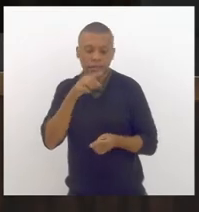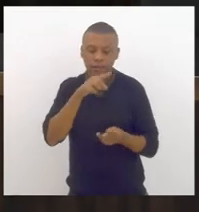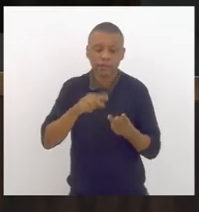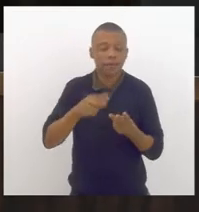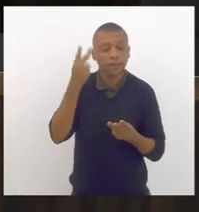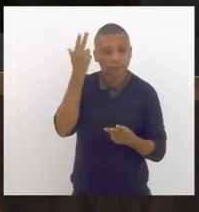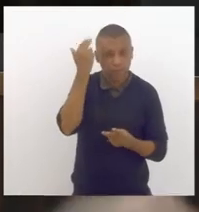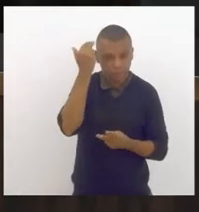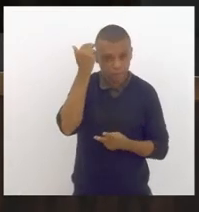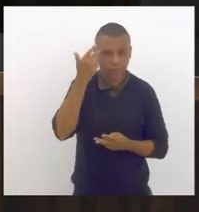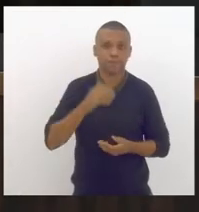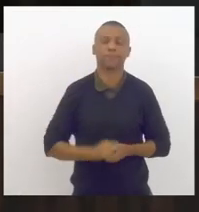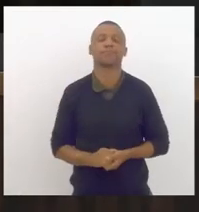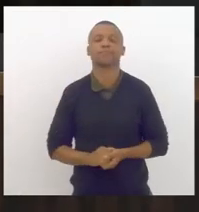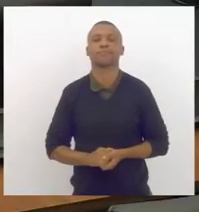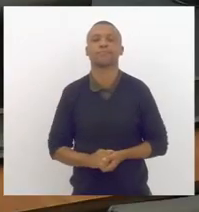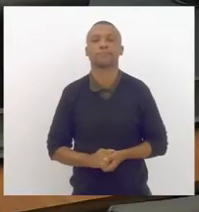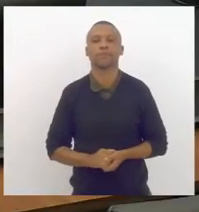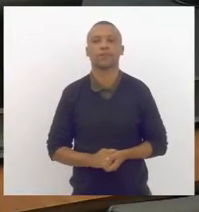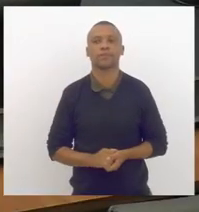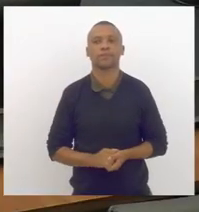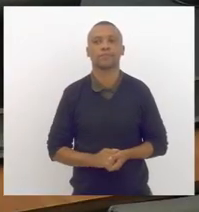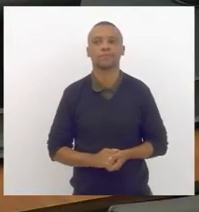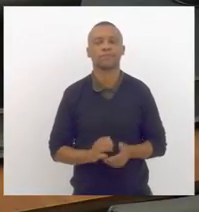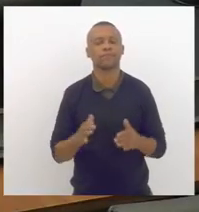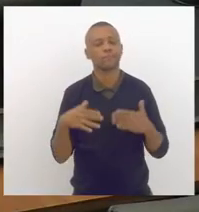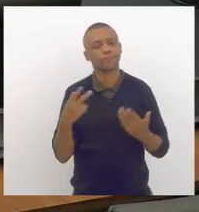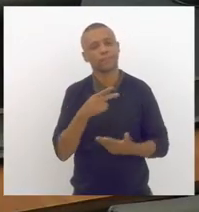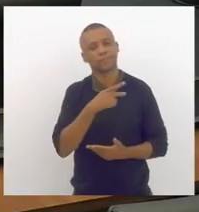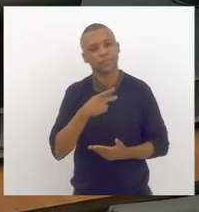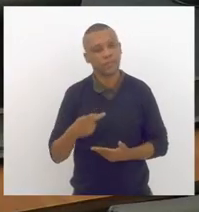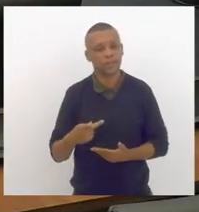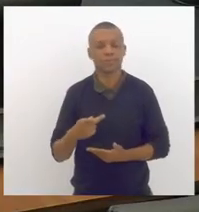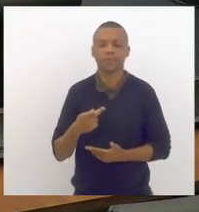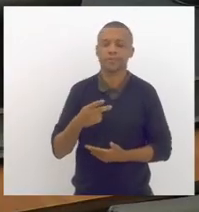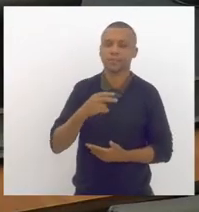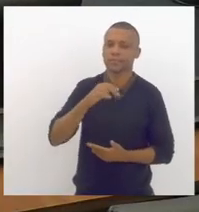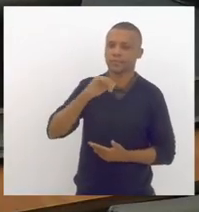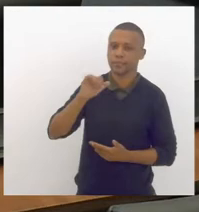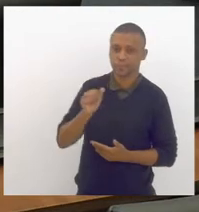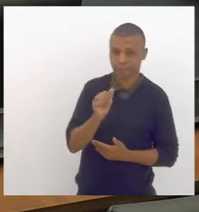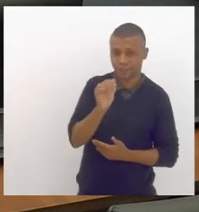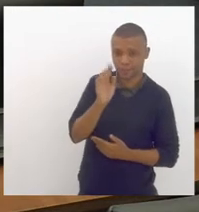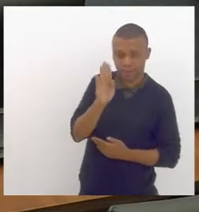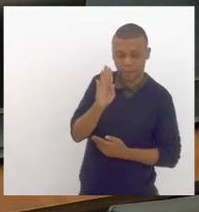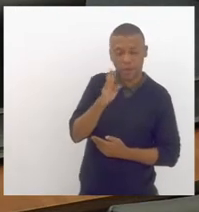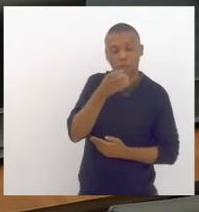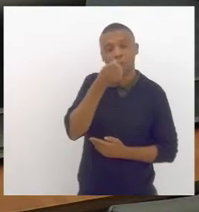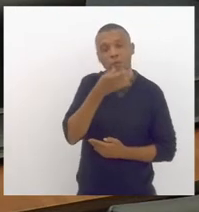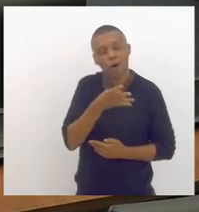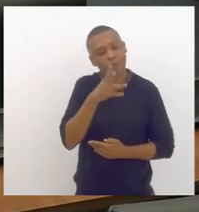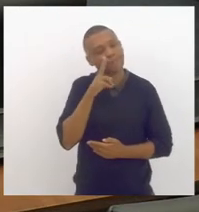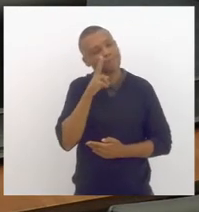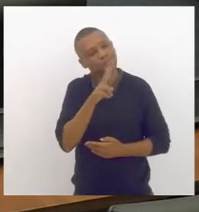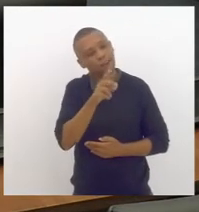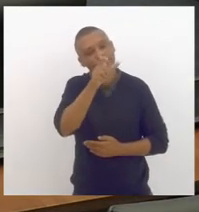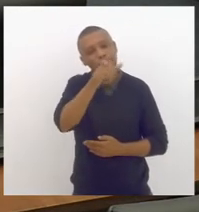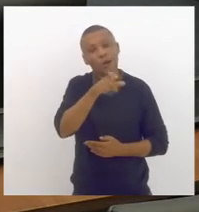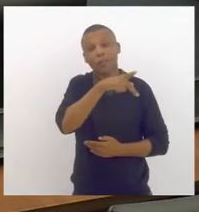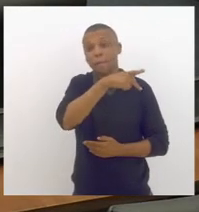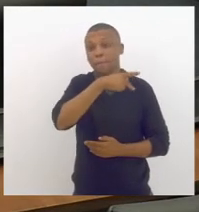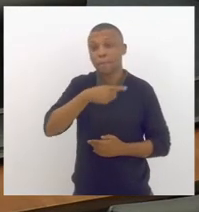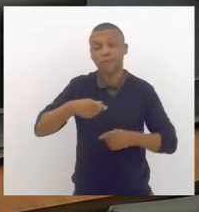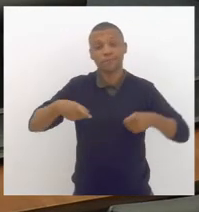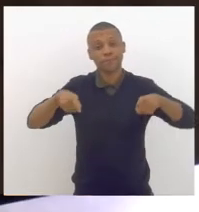Coelho. Deputada Marta Rocha. Presidente Jair Bittencourt, sempre muito bom lhe ver aí na presidência